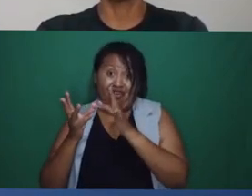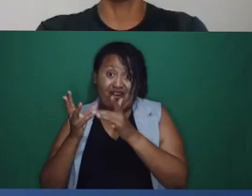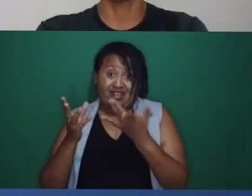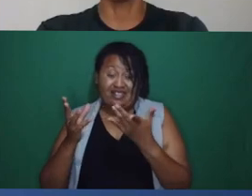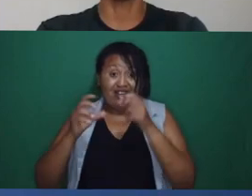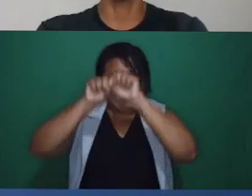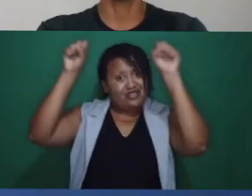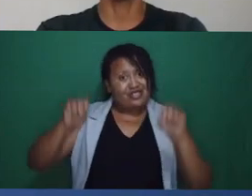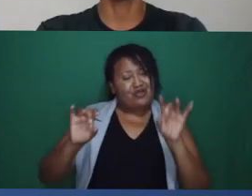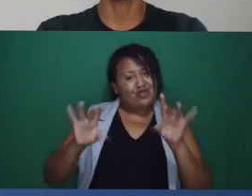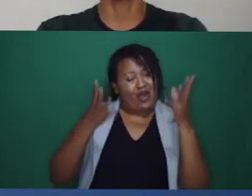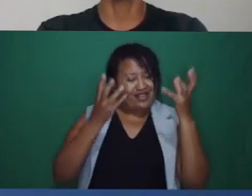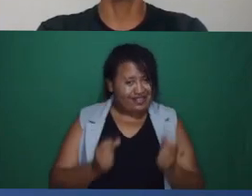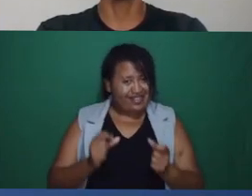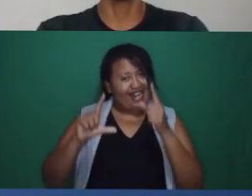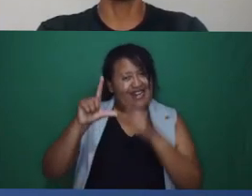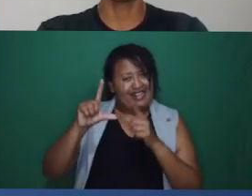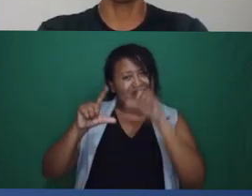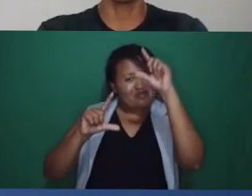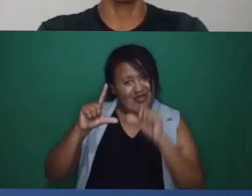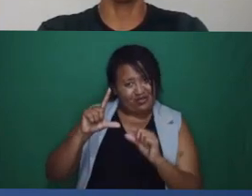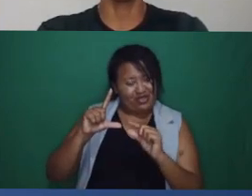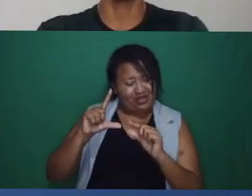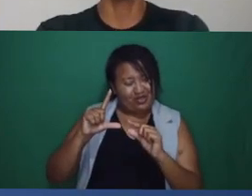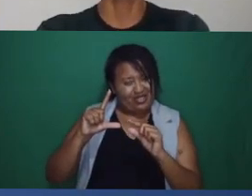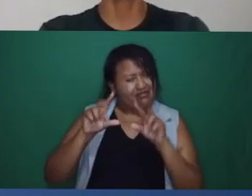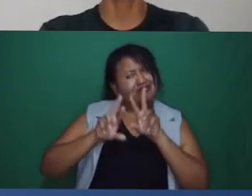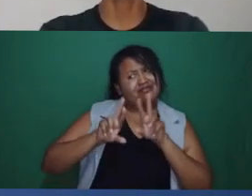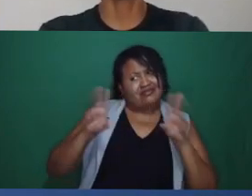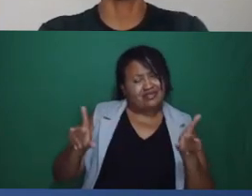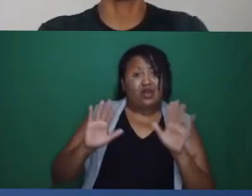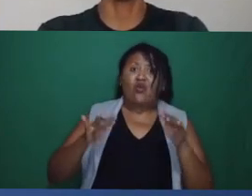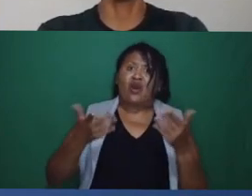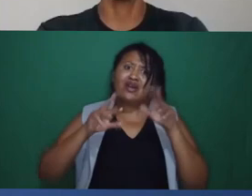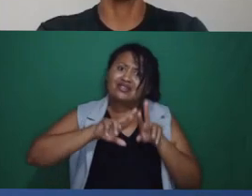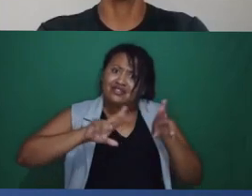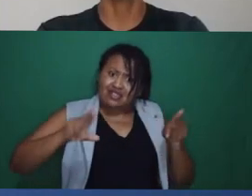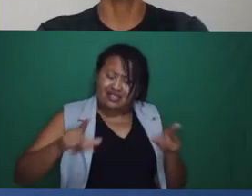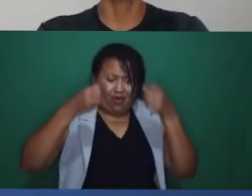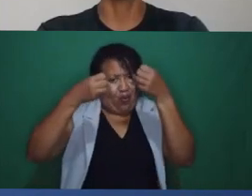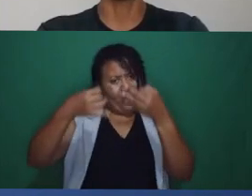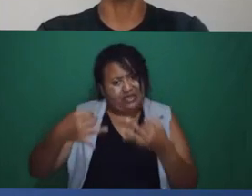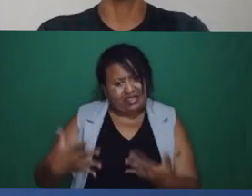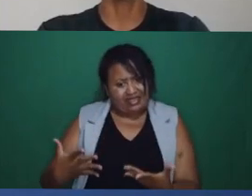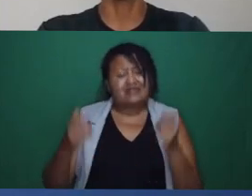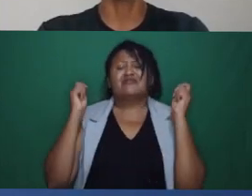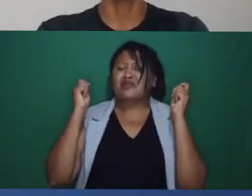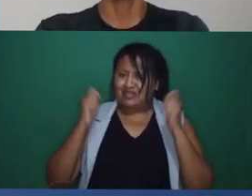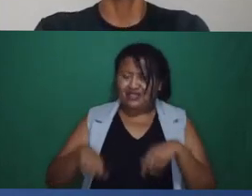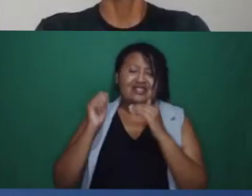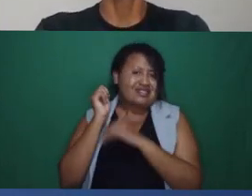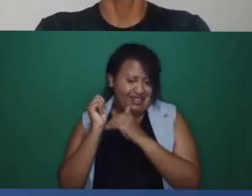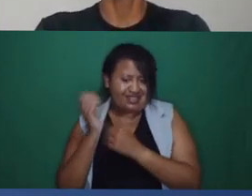seita apenas letras minúsculas distintas qual a diferença na quantidade de possibilidades de